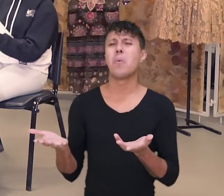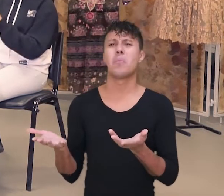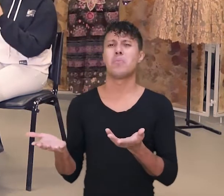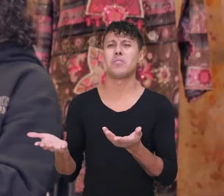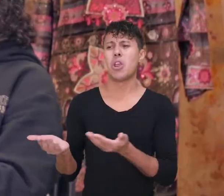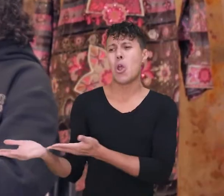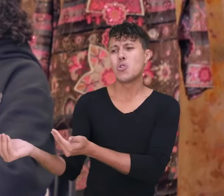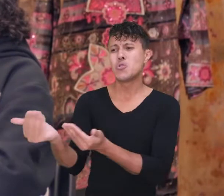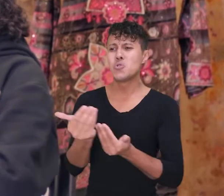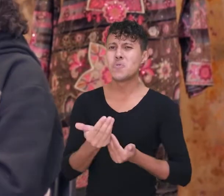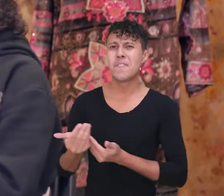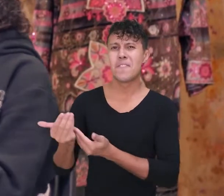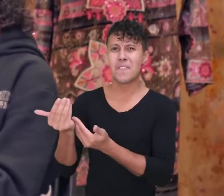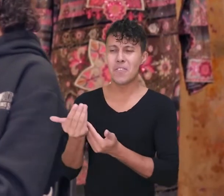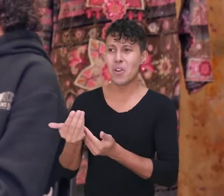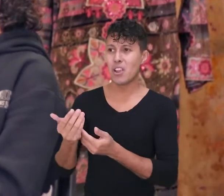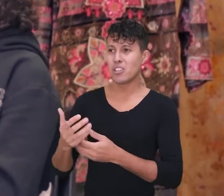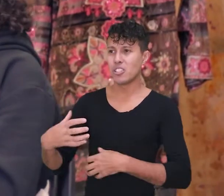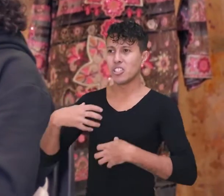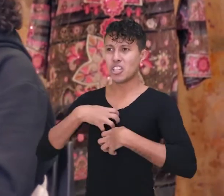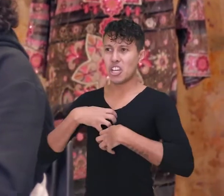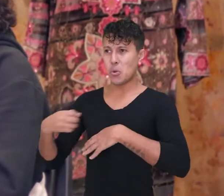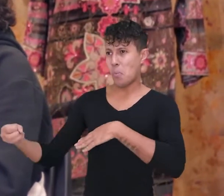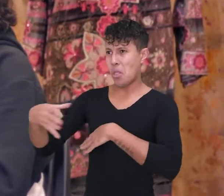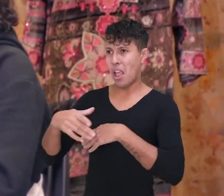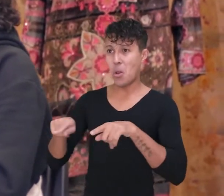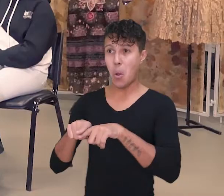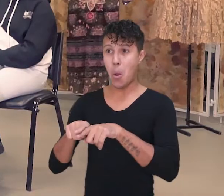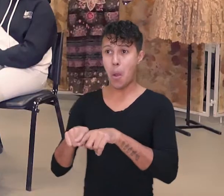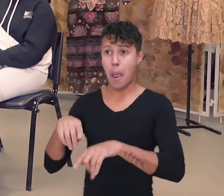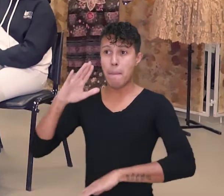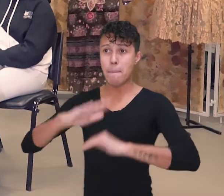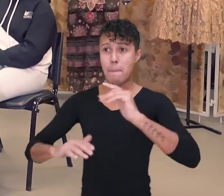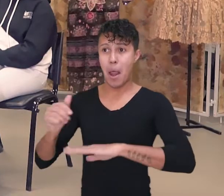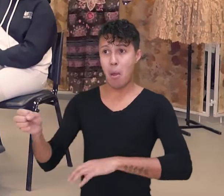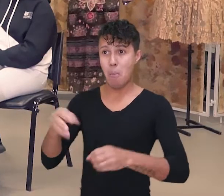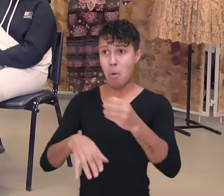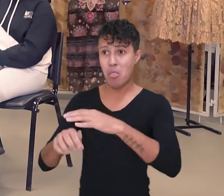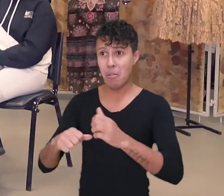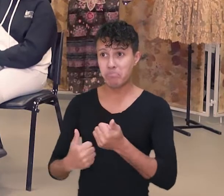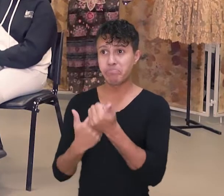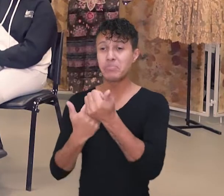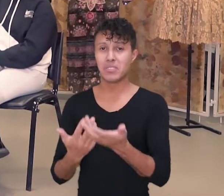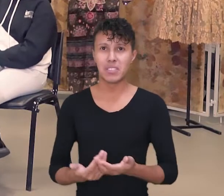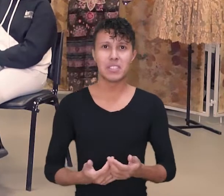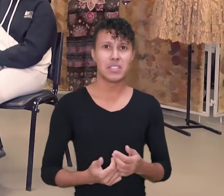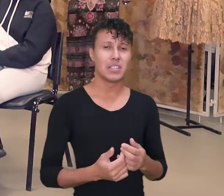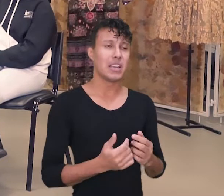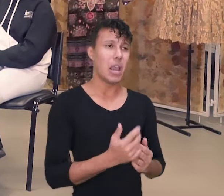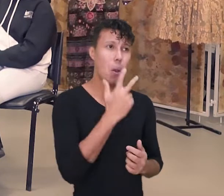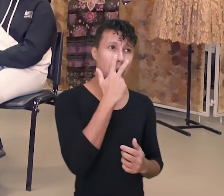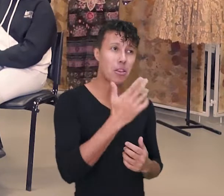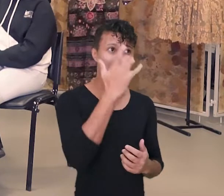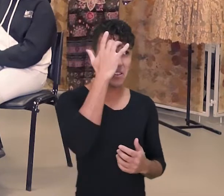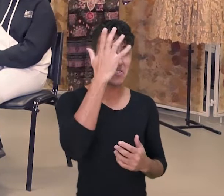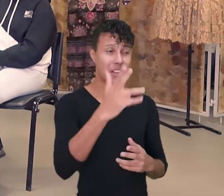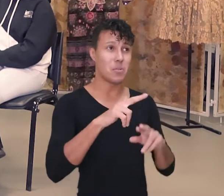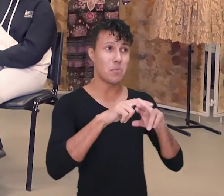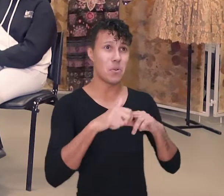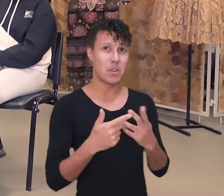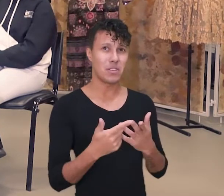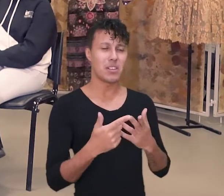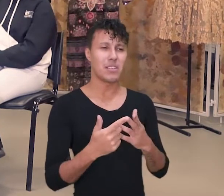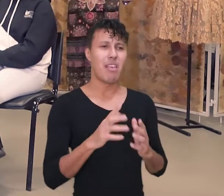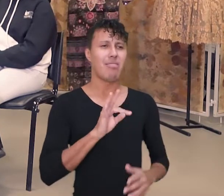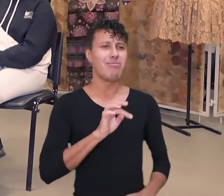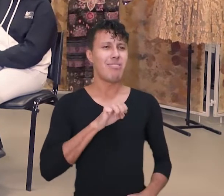que uma juventude pode se definir moderna ou modernista? Acho que o moderno ele é mais fácil, que o moderno é tá